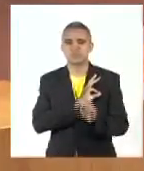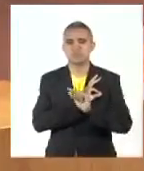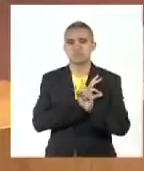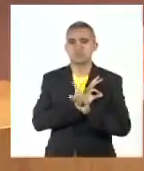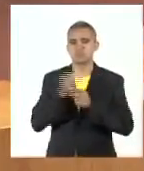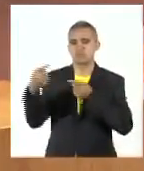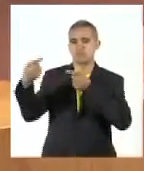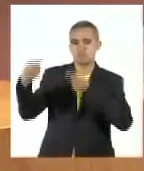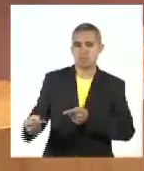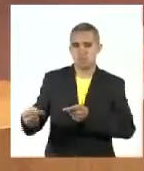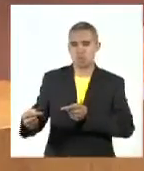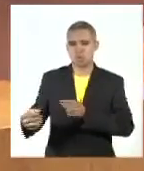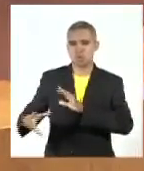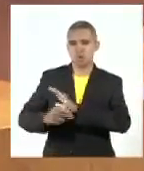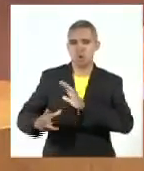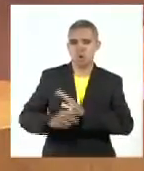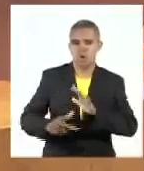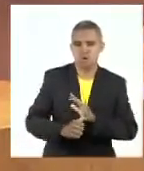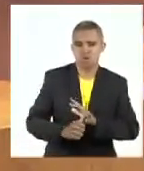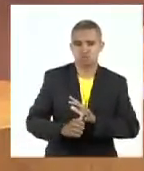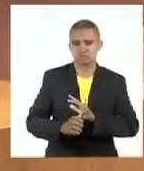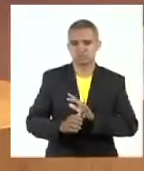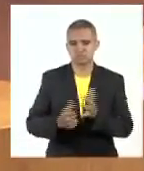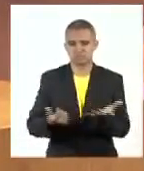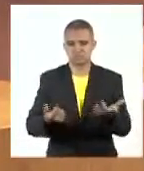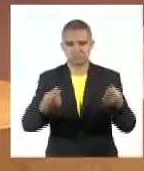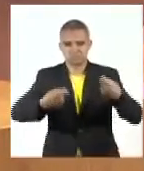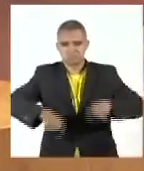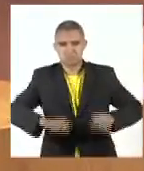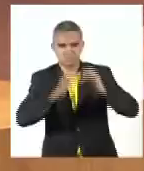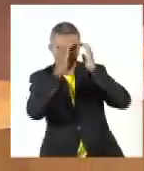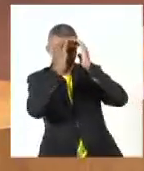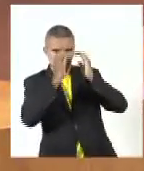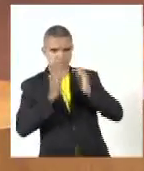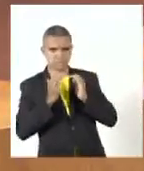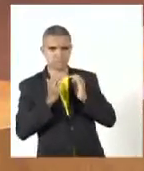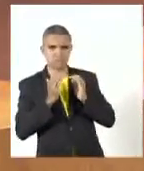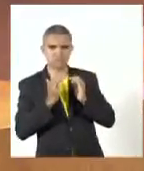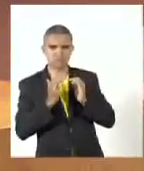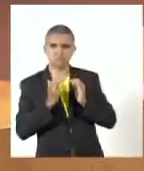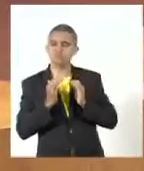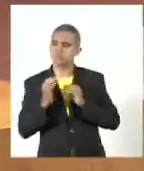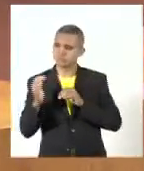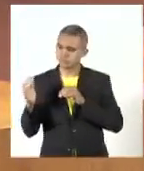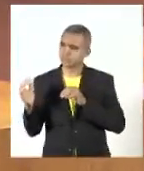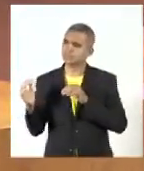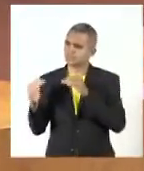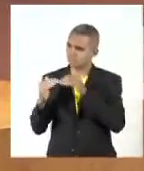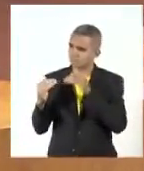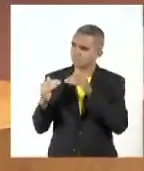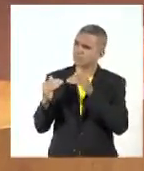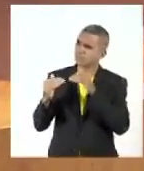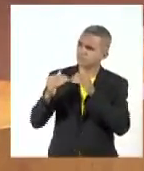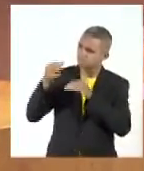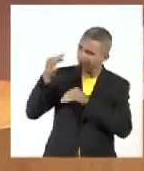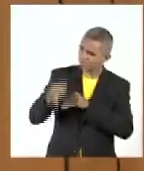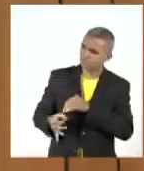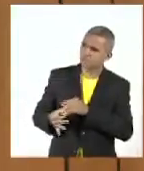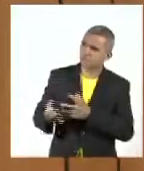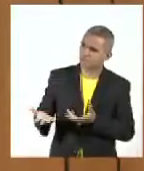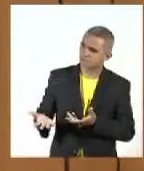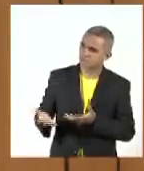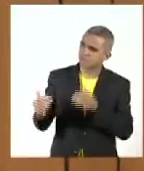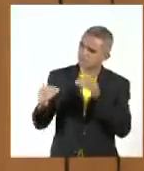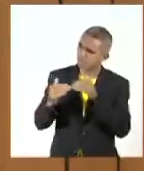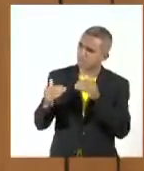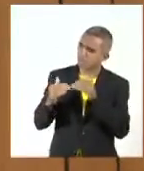merece respeito social. Eu concordo em gênero, número e grau com o que